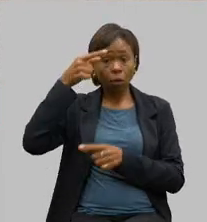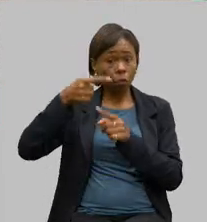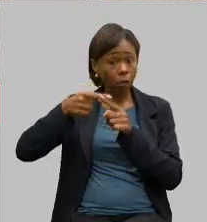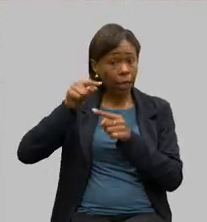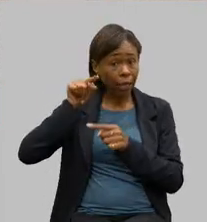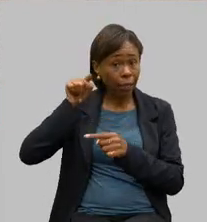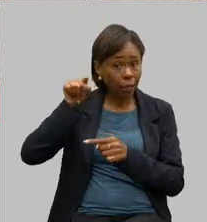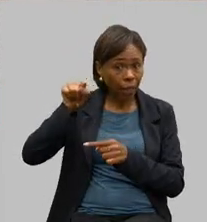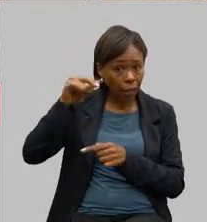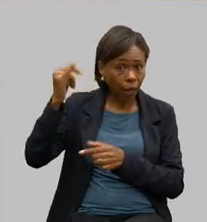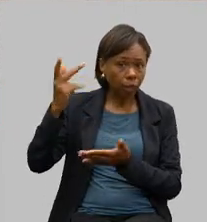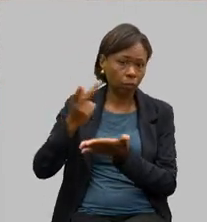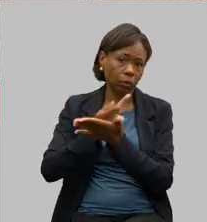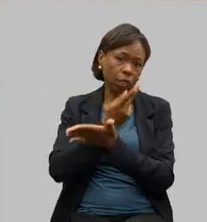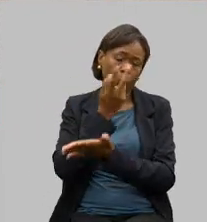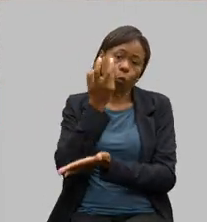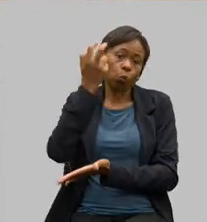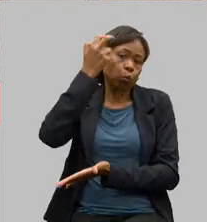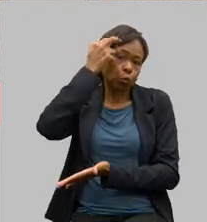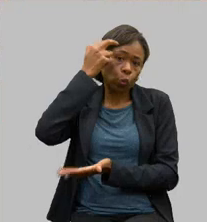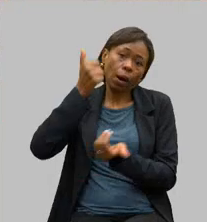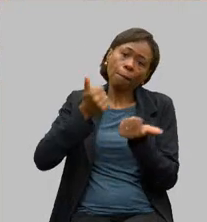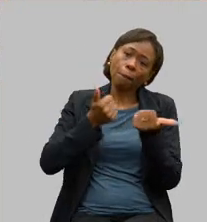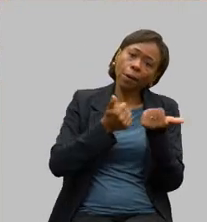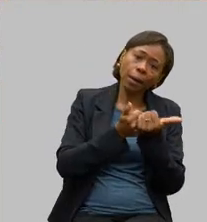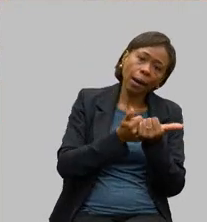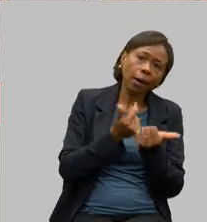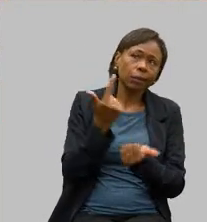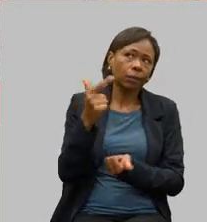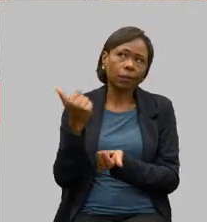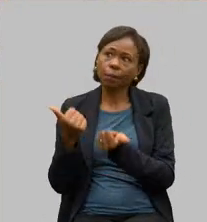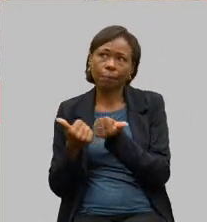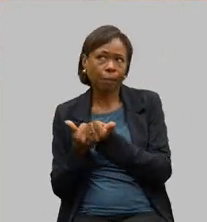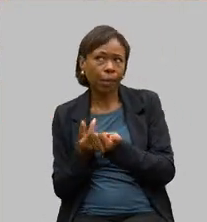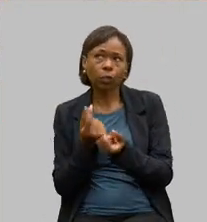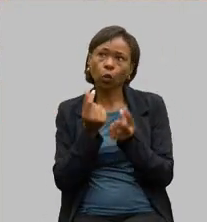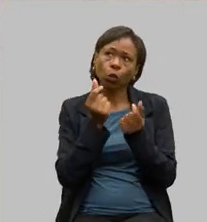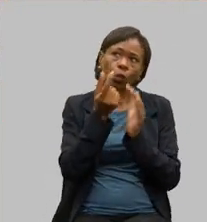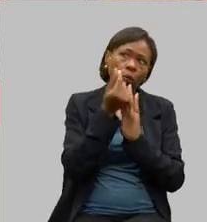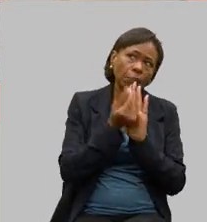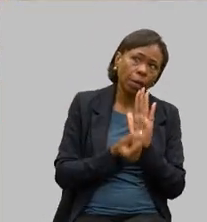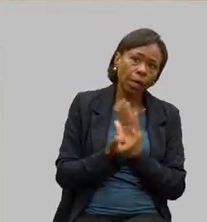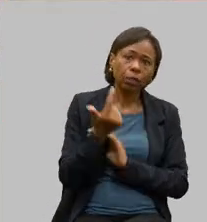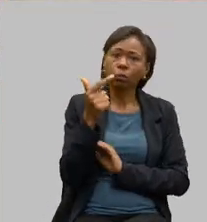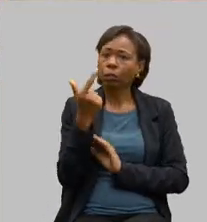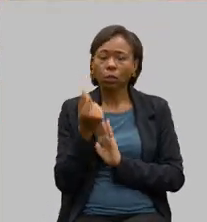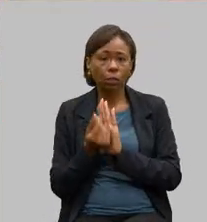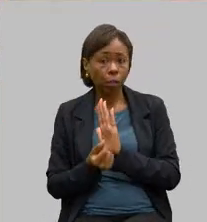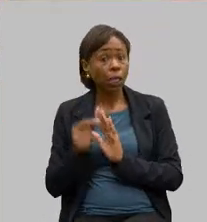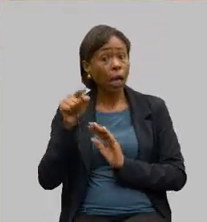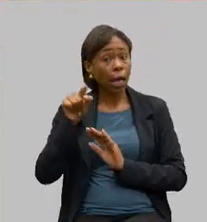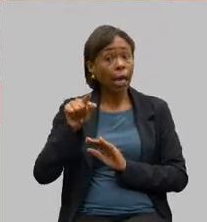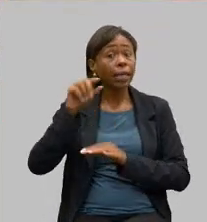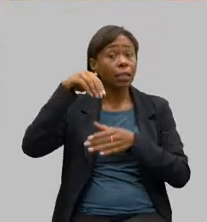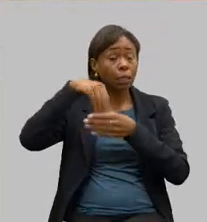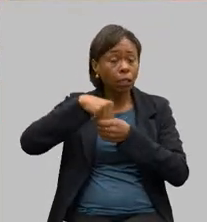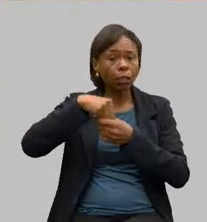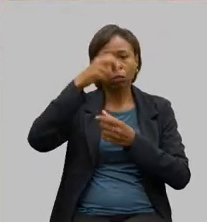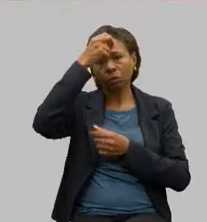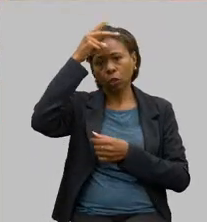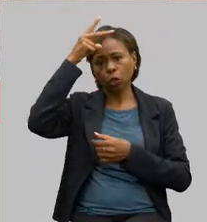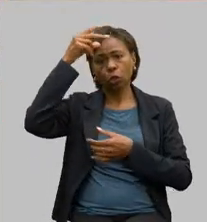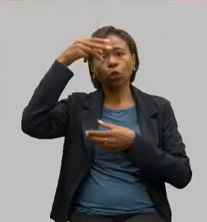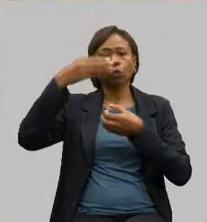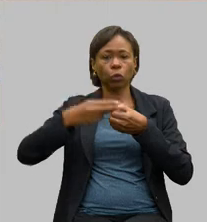cultura às vezes apoiada ou não apoiada com orçamento ou sem orçamento acontece ali no município então fazer uma mobilização é muito